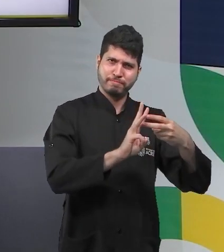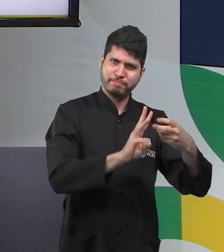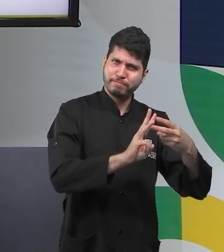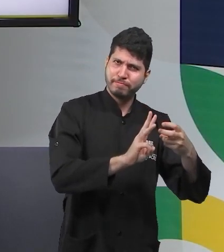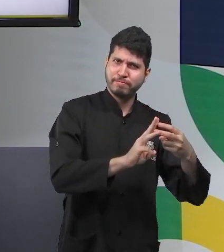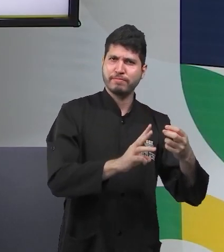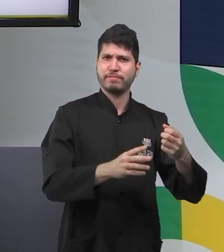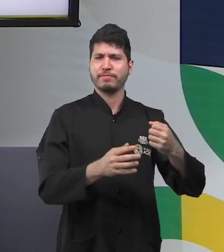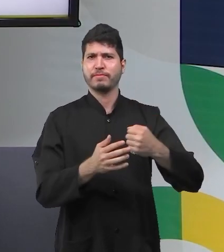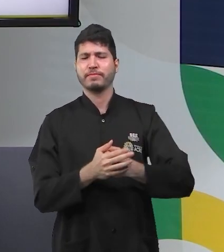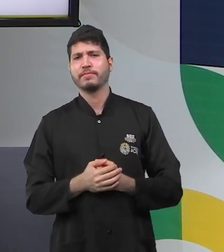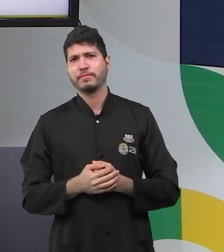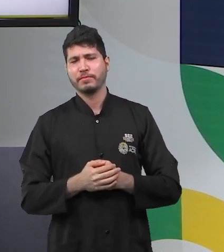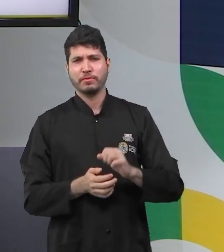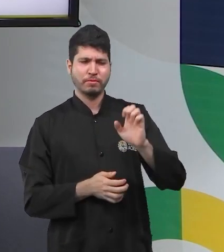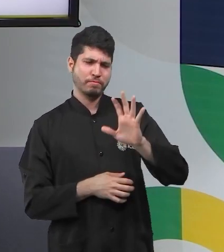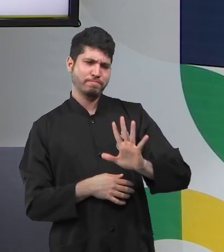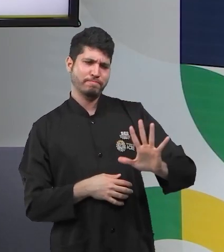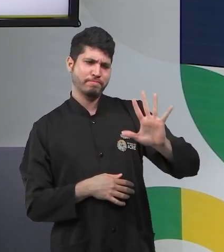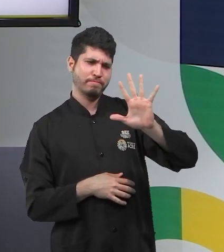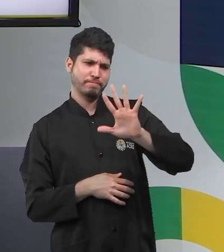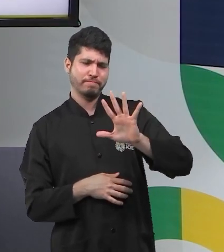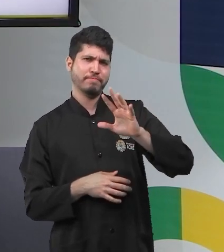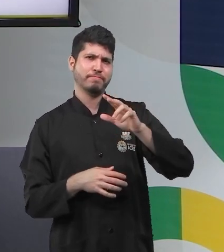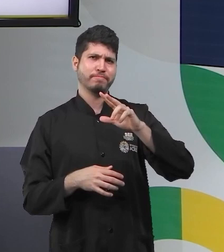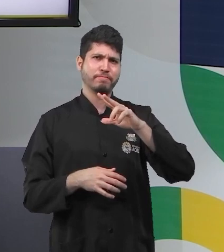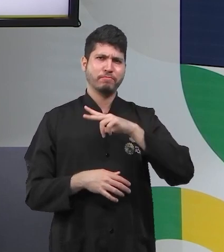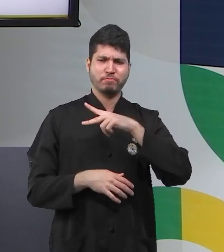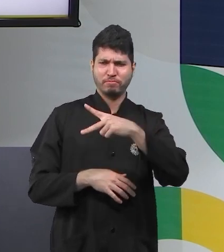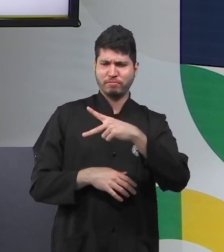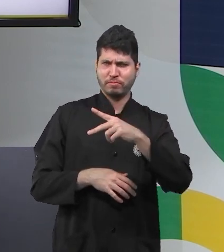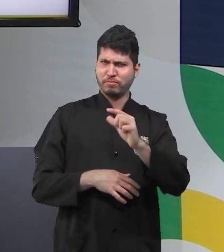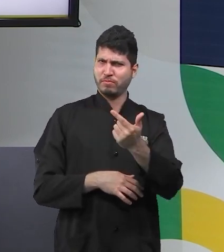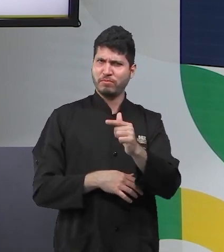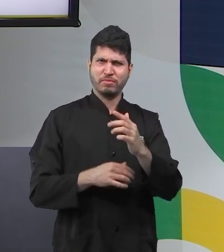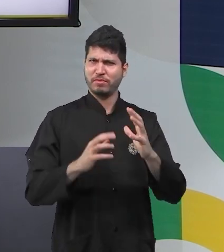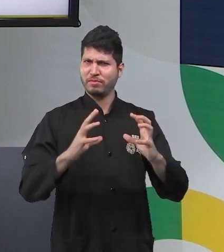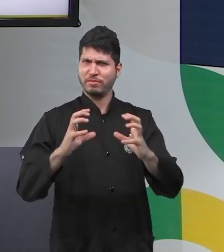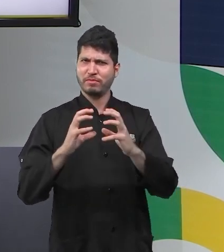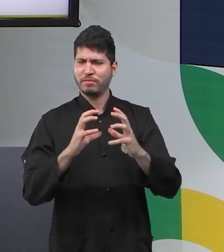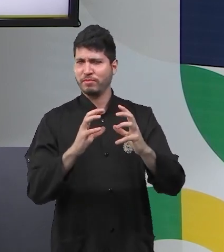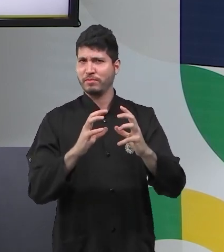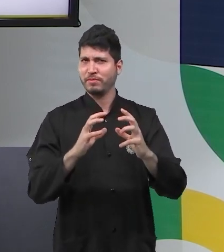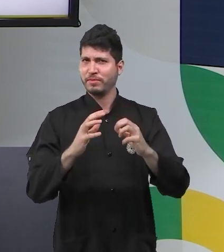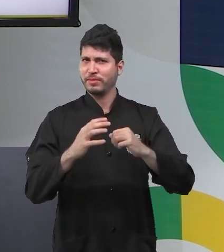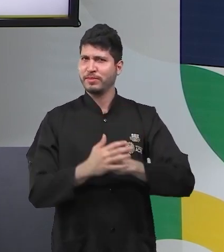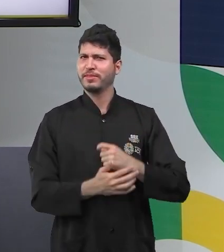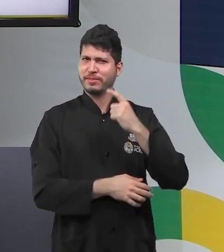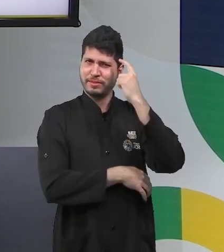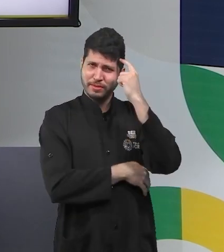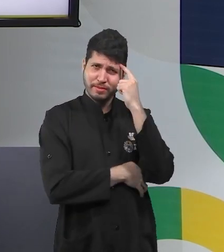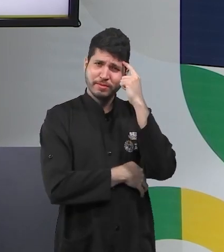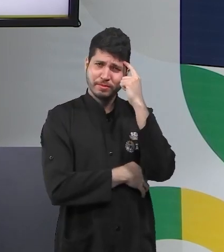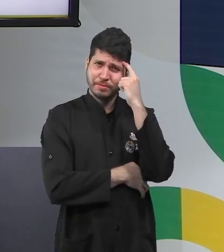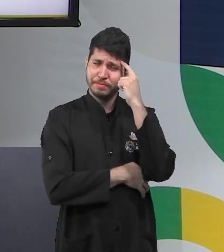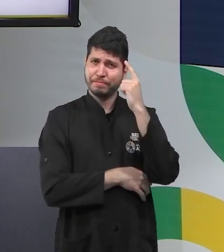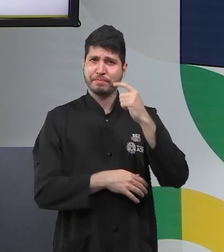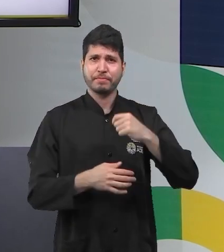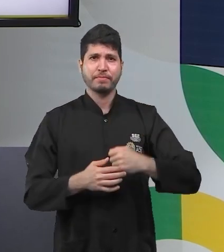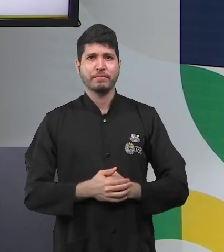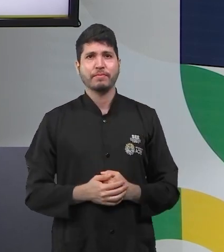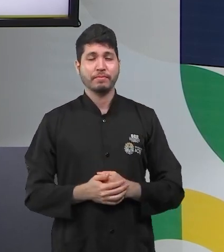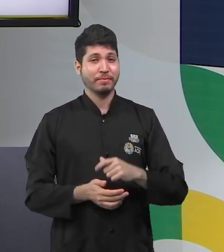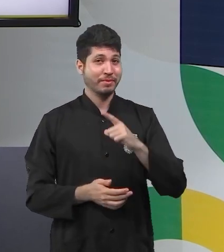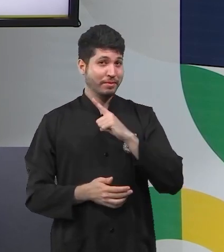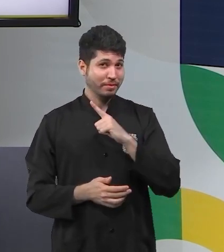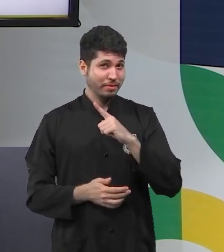houve subjugação? Sabemos que sim, houve uma exclusão, né, uma recusa a práticas culturais de outros povos, de